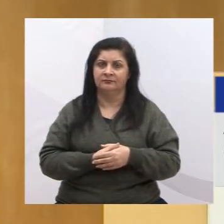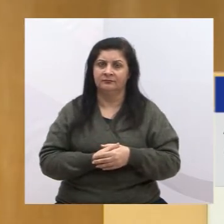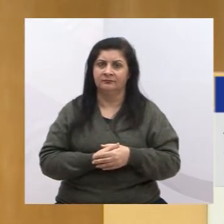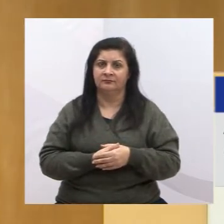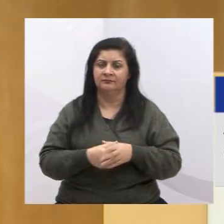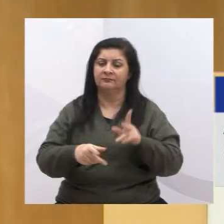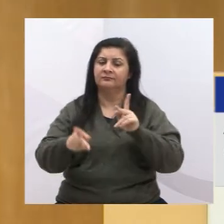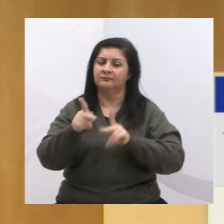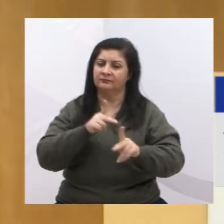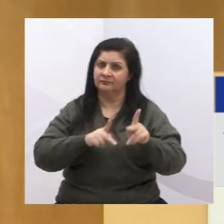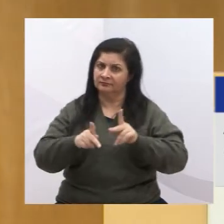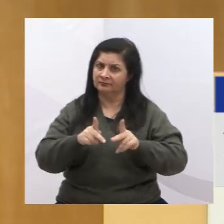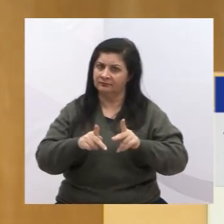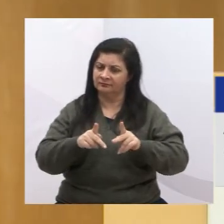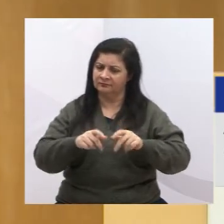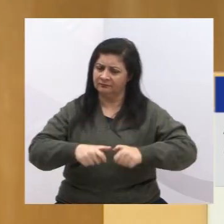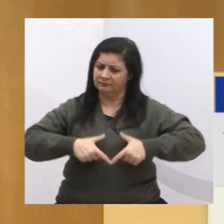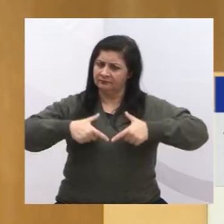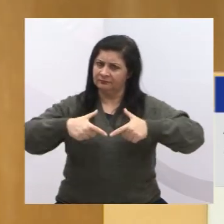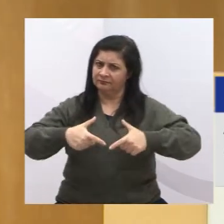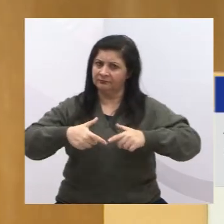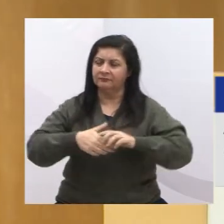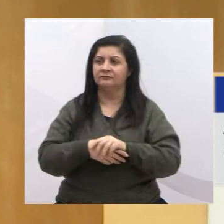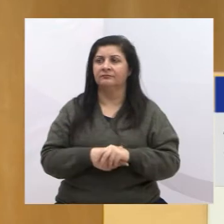cidadão algumas atitudes.